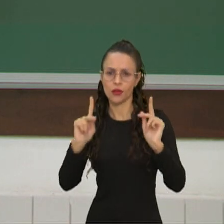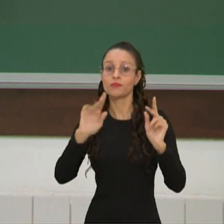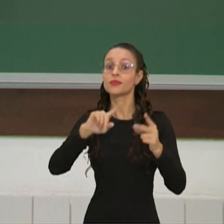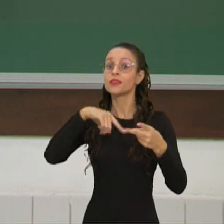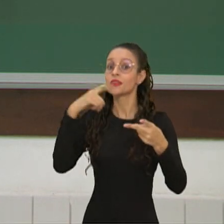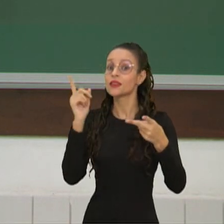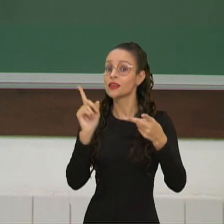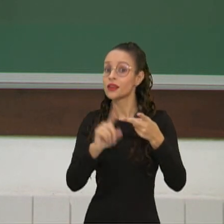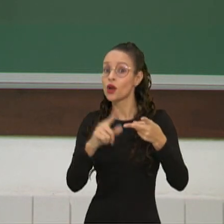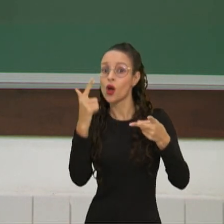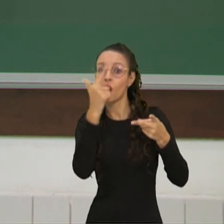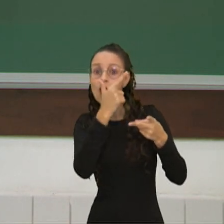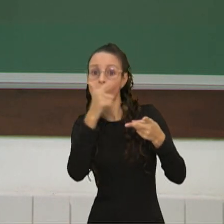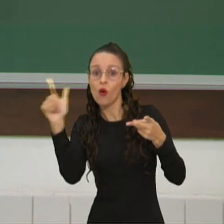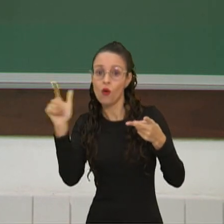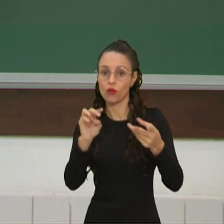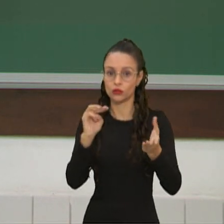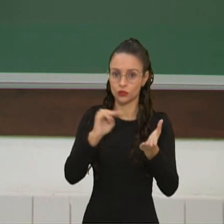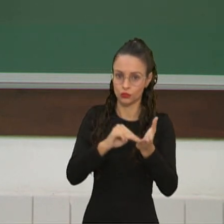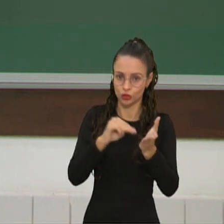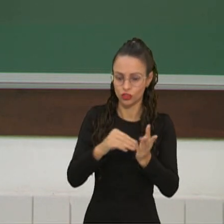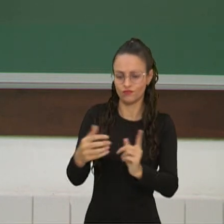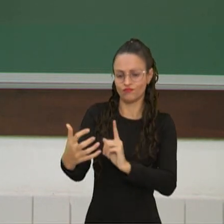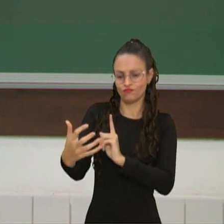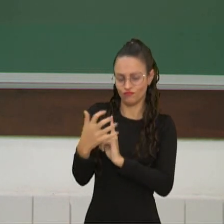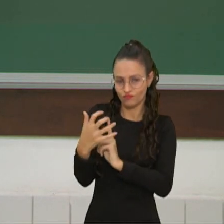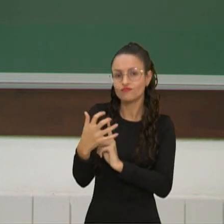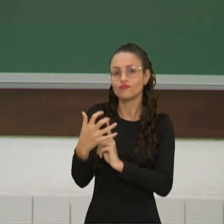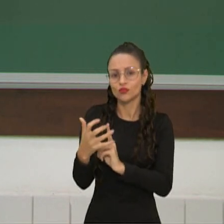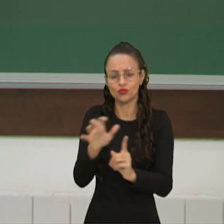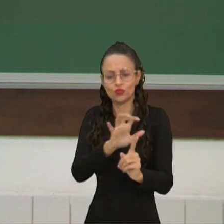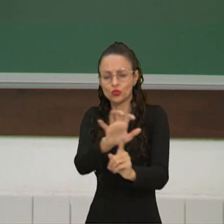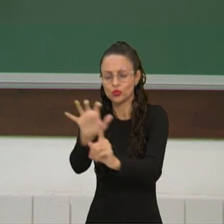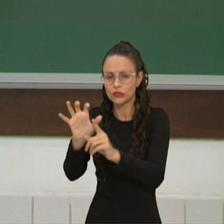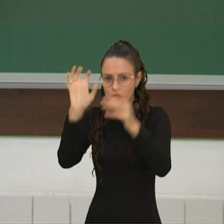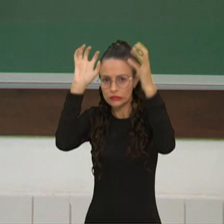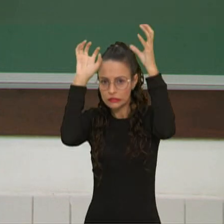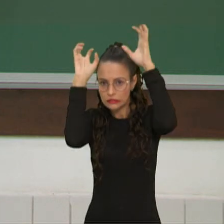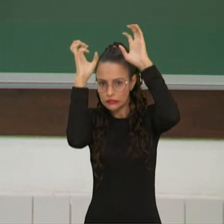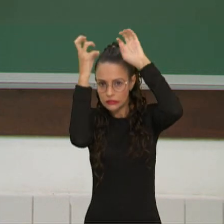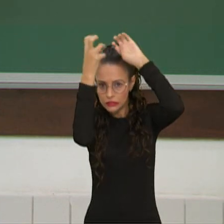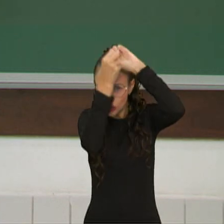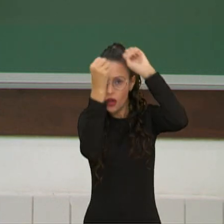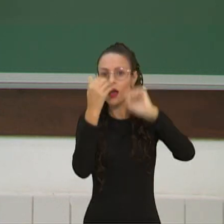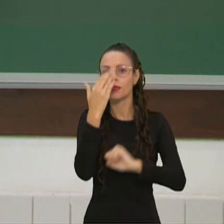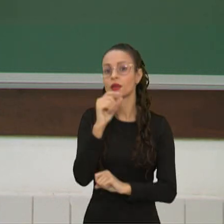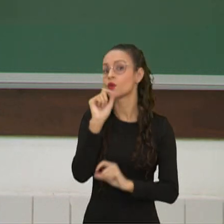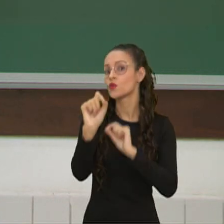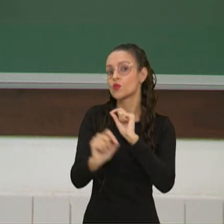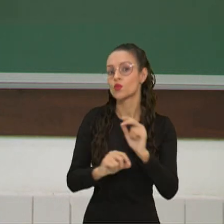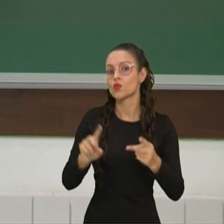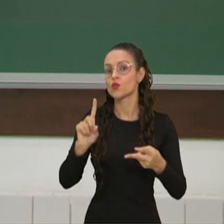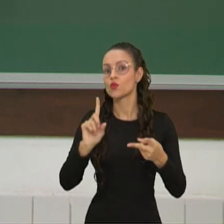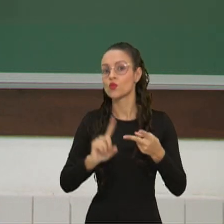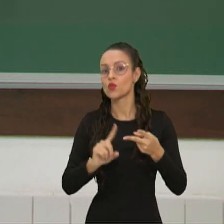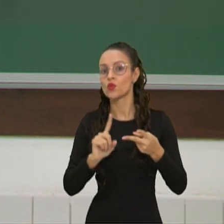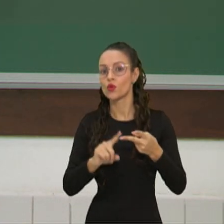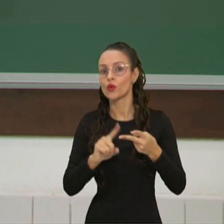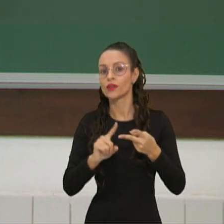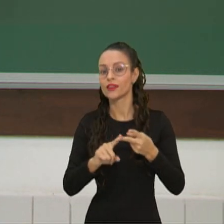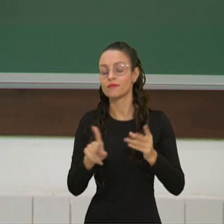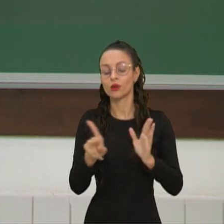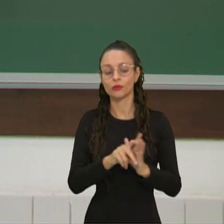coisa no outro motivo que influencia muito na questão de transtornos alimentares são as questões